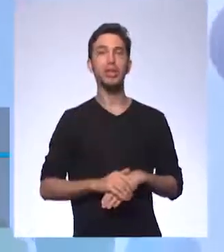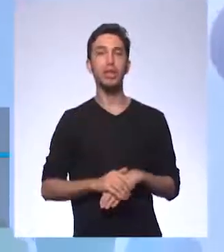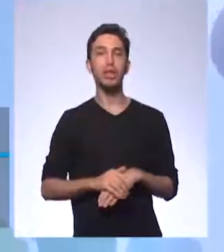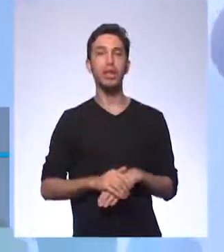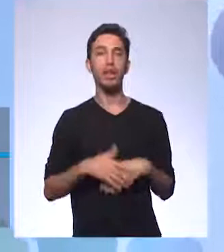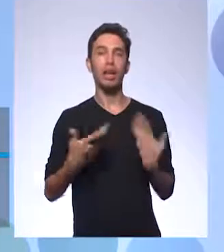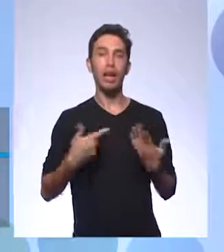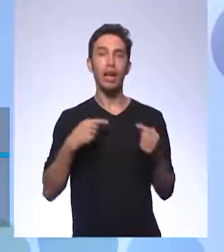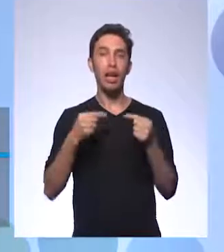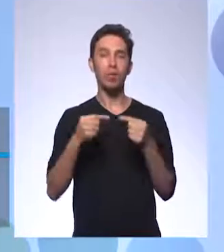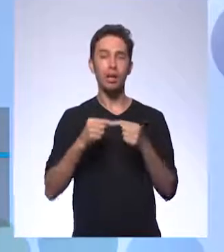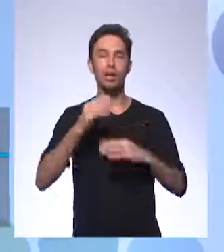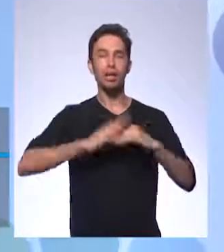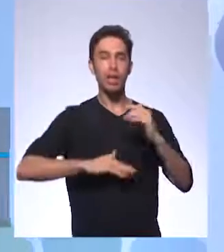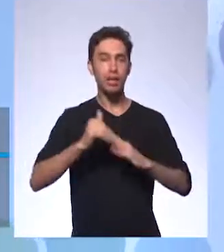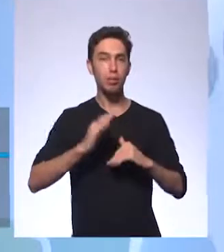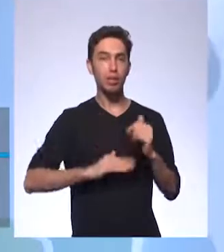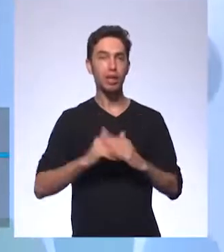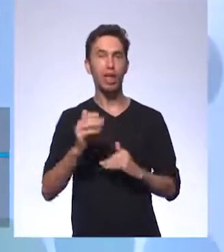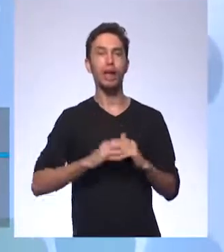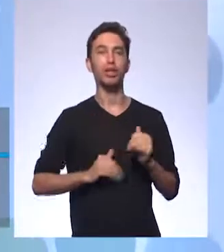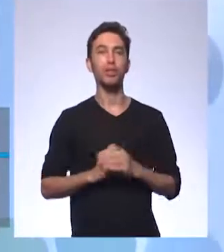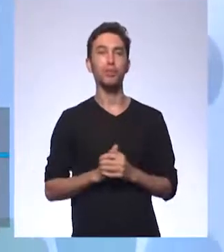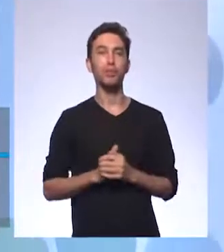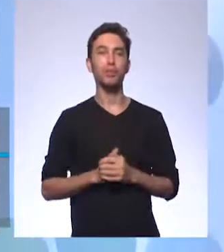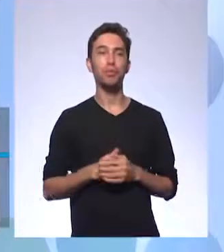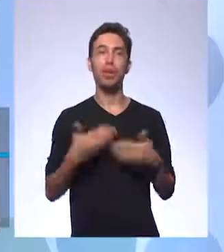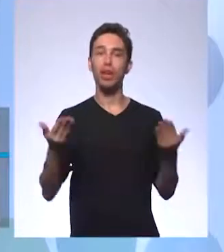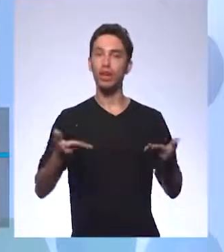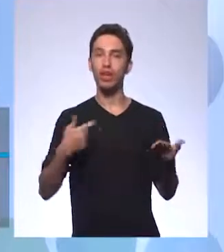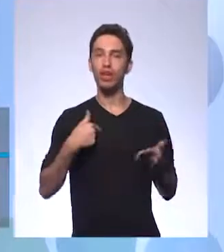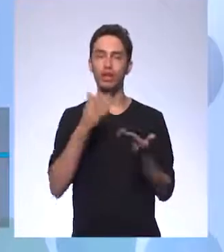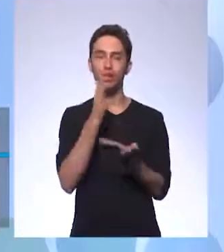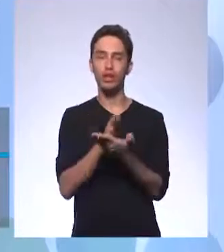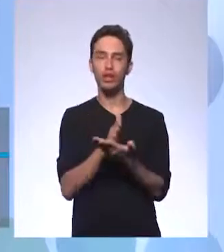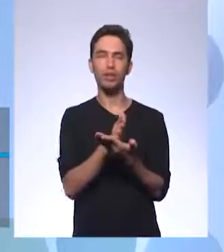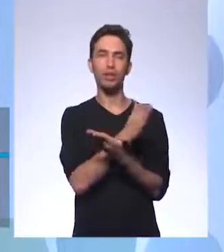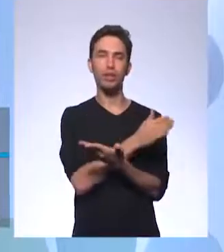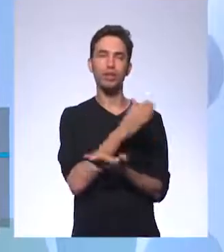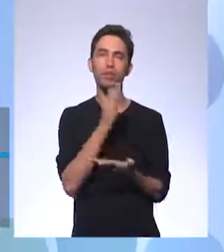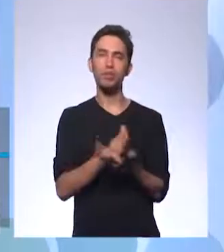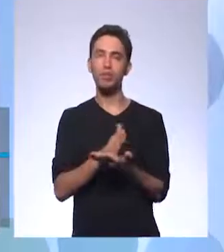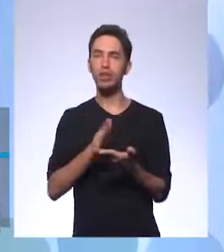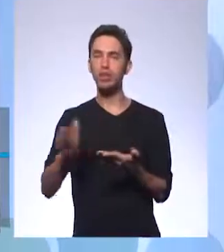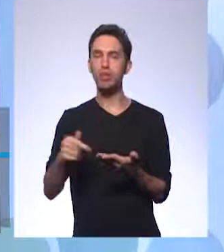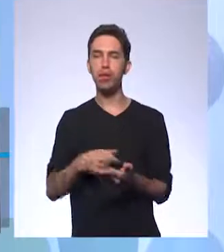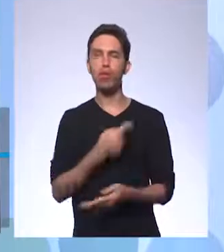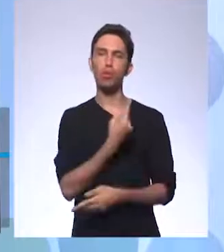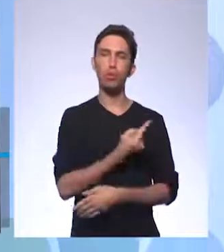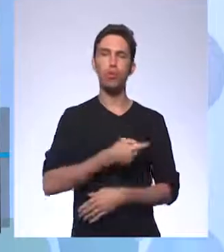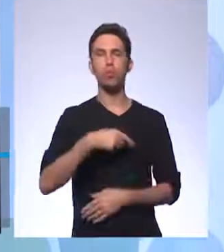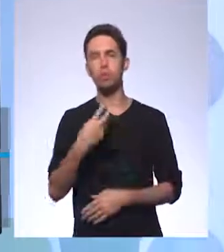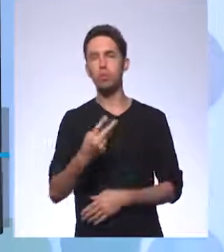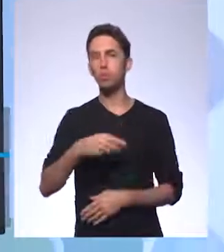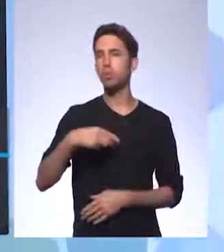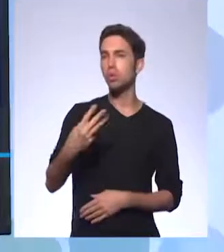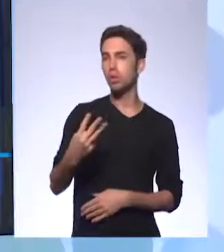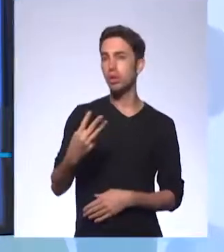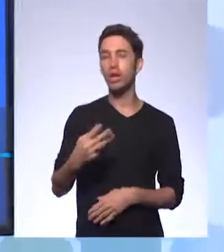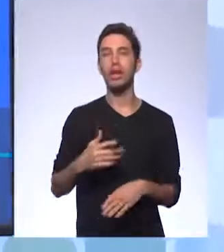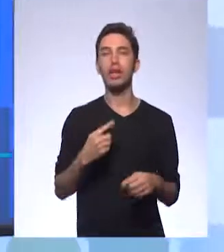a essa habilidade. Então, aí nós temos que separar as aulas aí em 1, 2 ou 3 dentro da